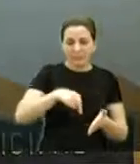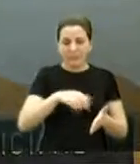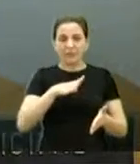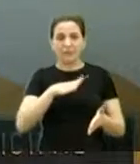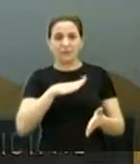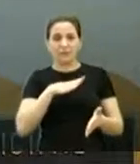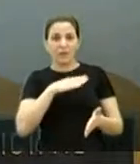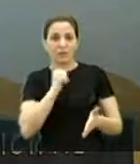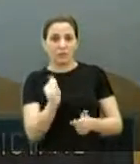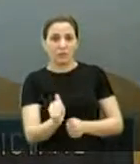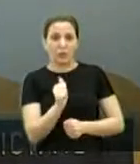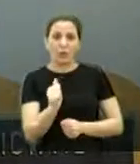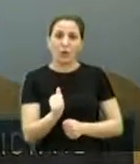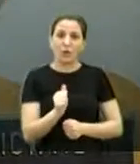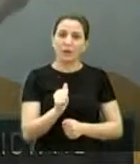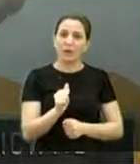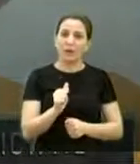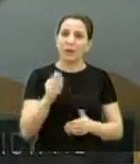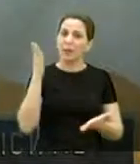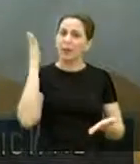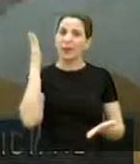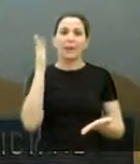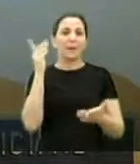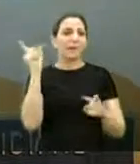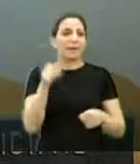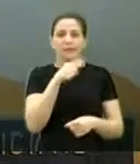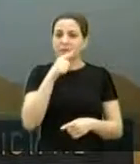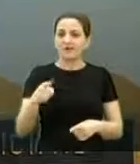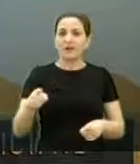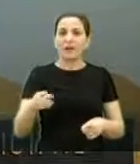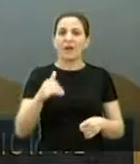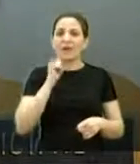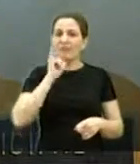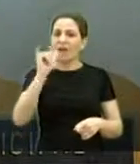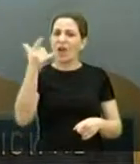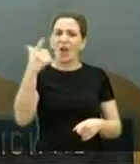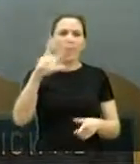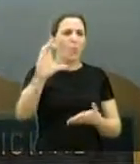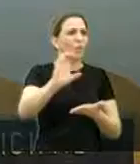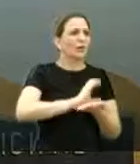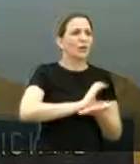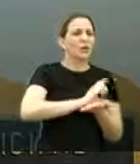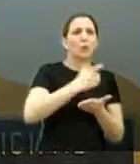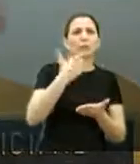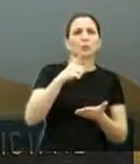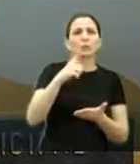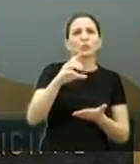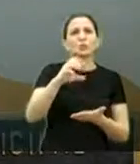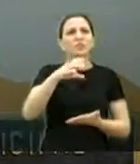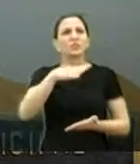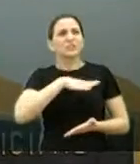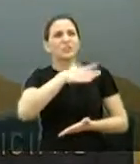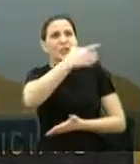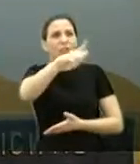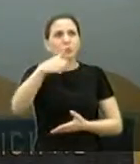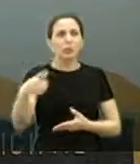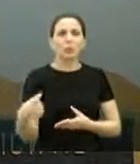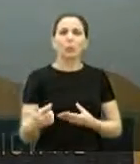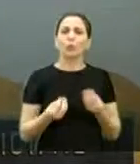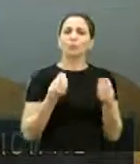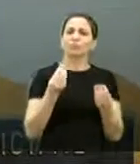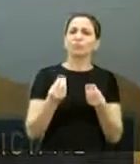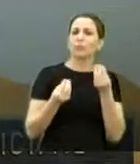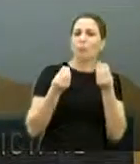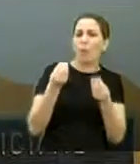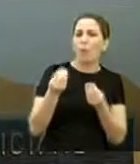cidade. Né? Então, o que a gente vai fazer? Vamos cancelar? Vamos falar para eles que a gente não quer verba porque eles são de outra cidade? Então, eles não vão, né? A